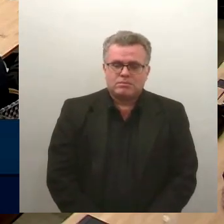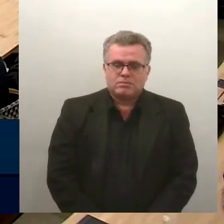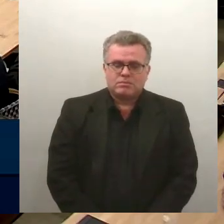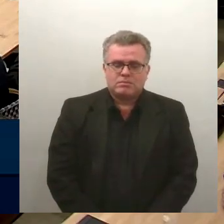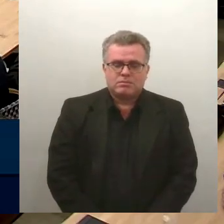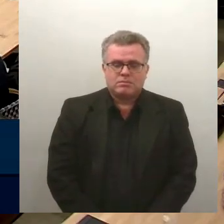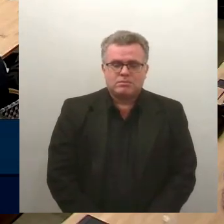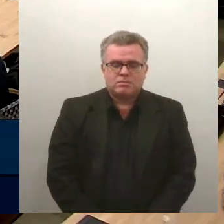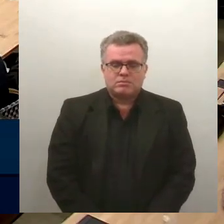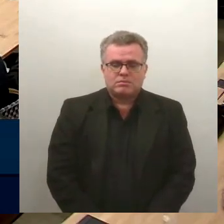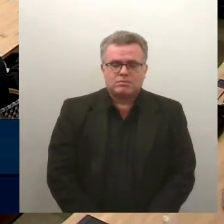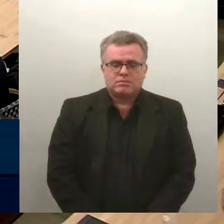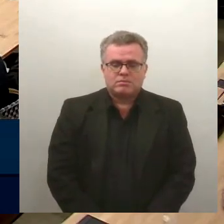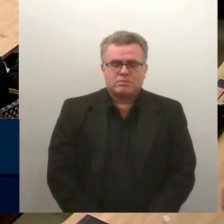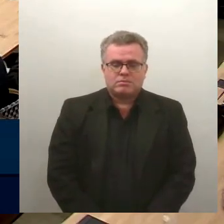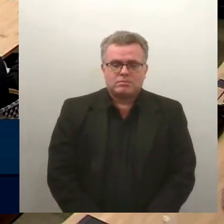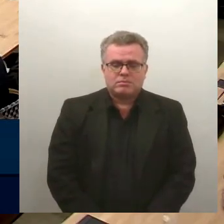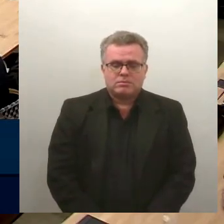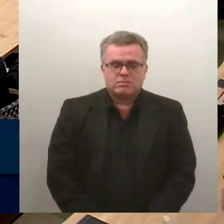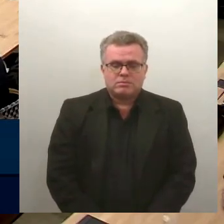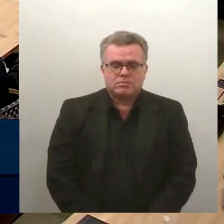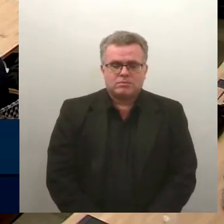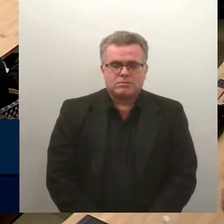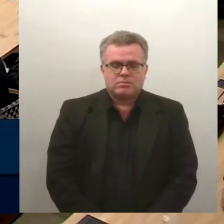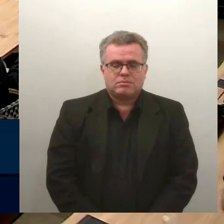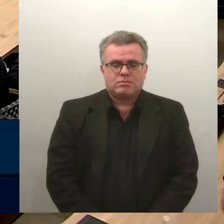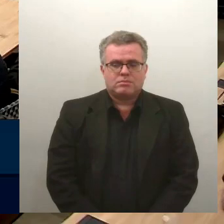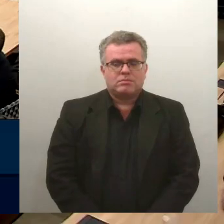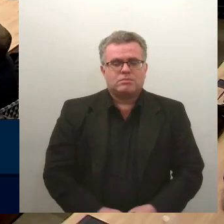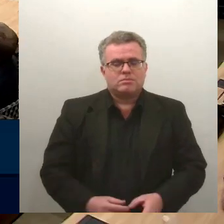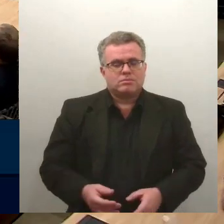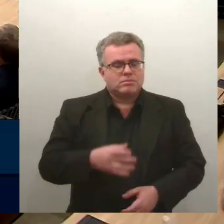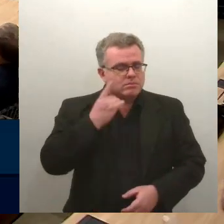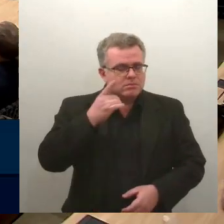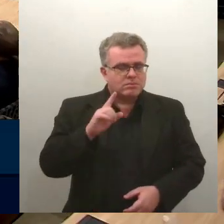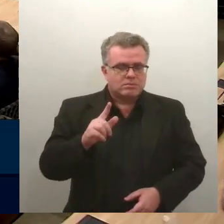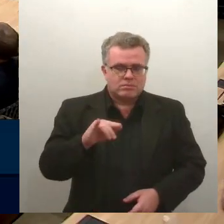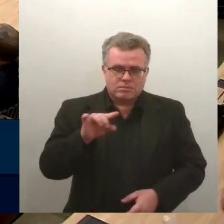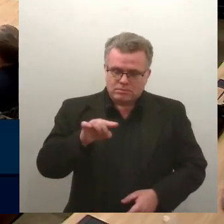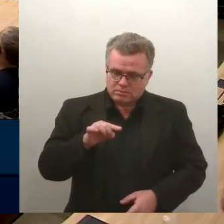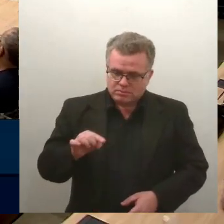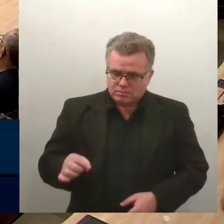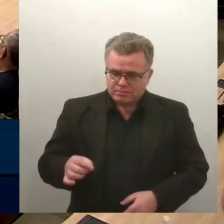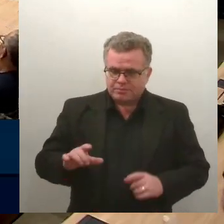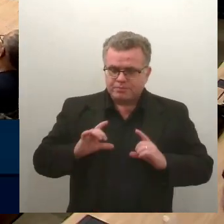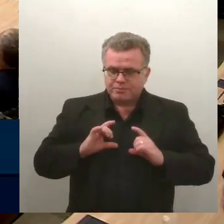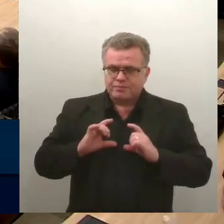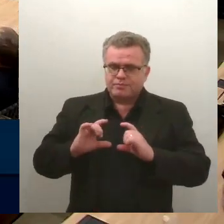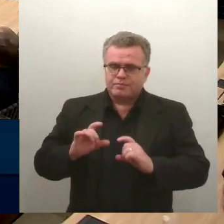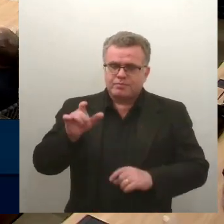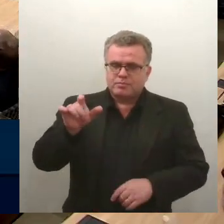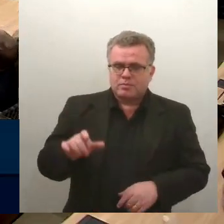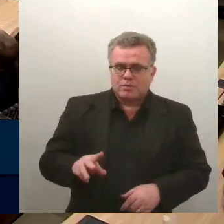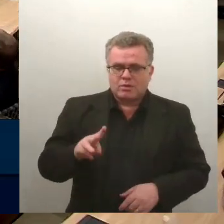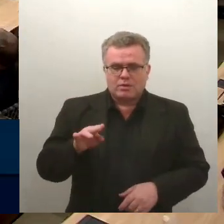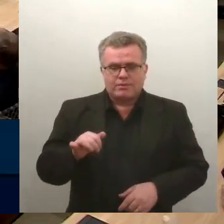Convidamos o deputado Luiz Fonseca para fazer a entrega da medalha ao radialista Walter César Fontes dos Santos.